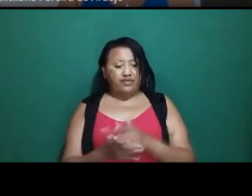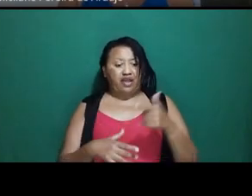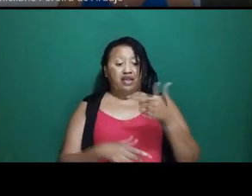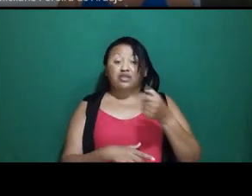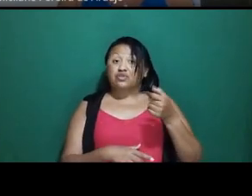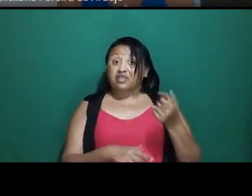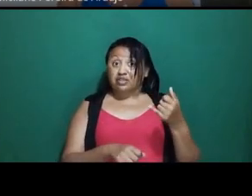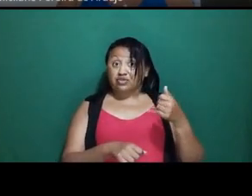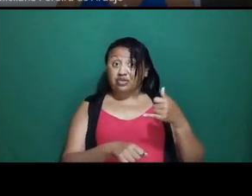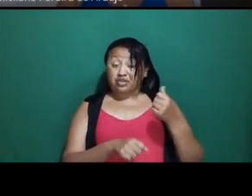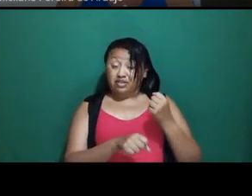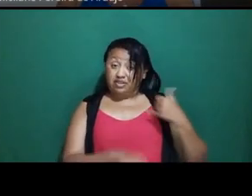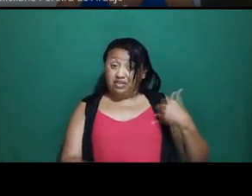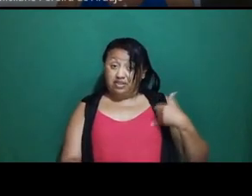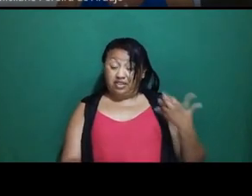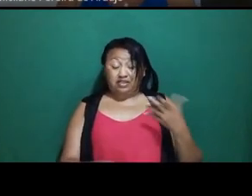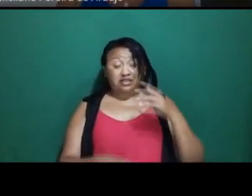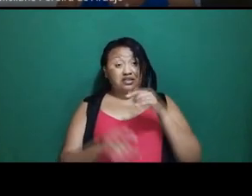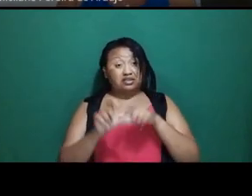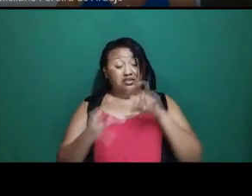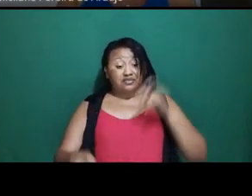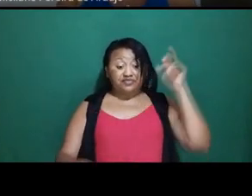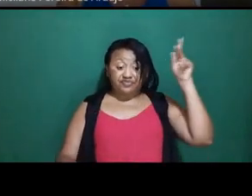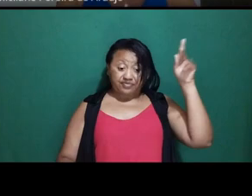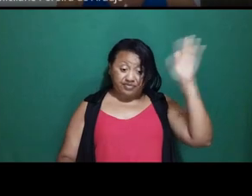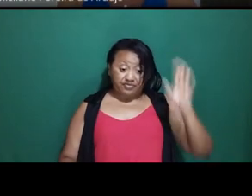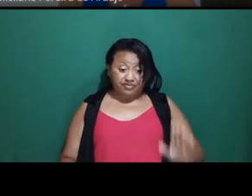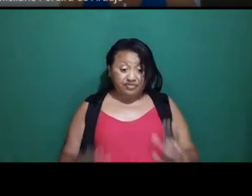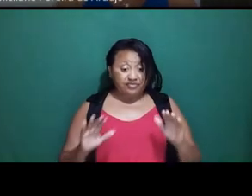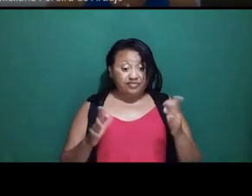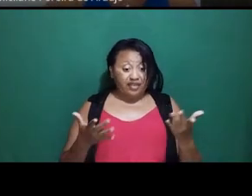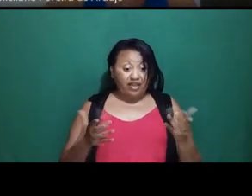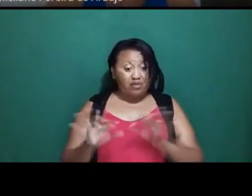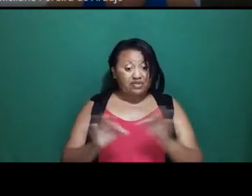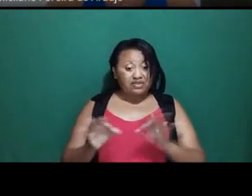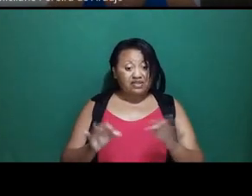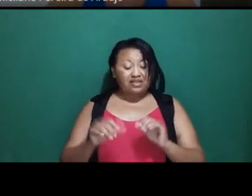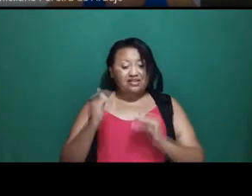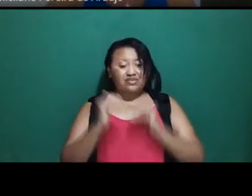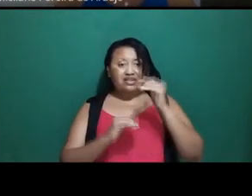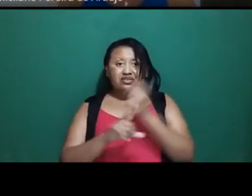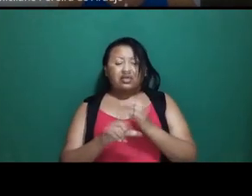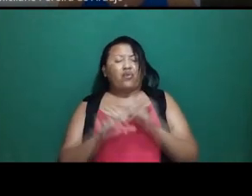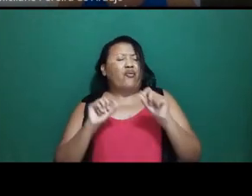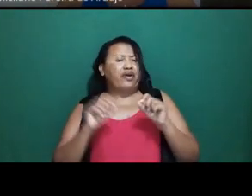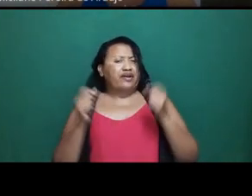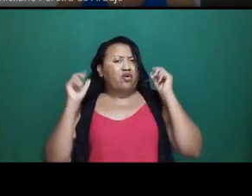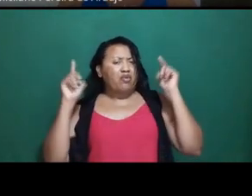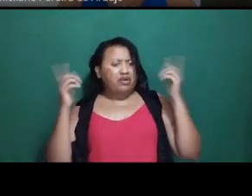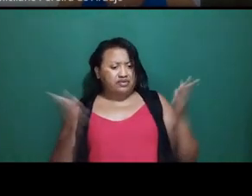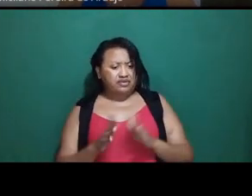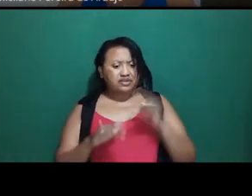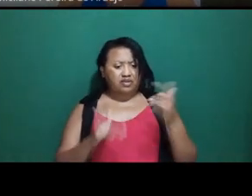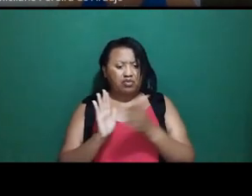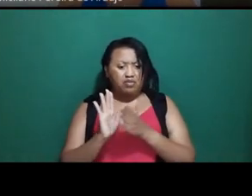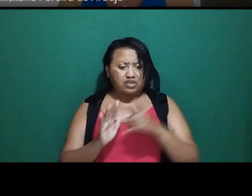anos de independência do Brasil e a manutenção das desigualdades sociais Afinal o que devemos comemorar a proposta de redação